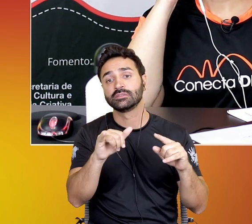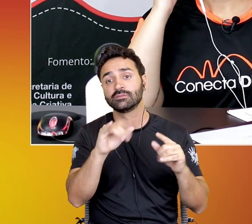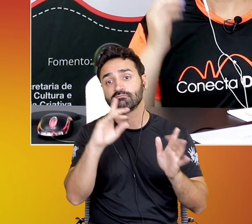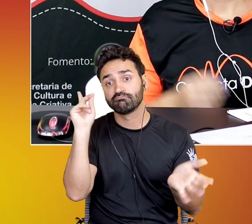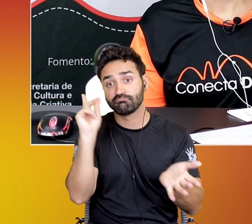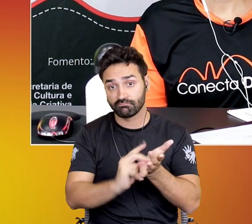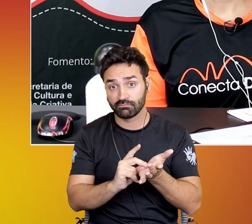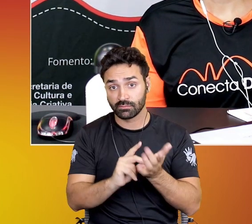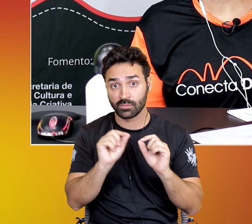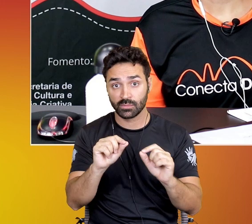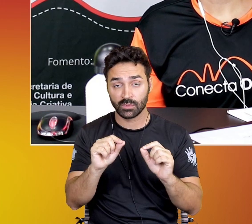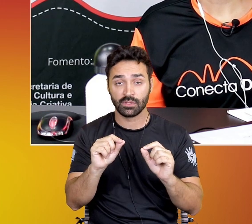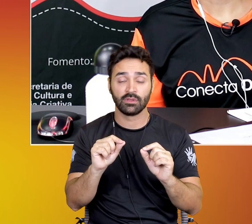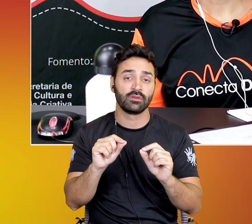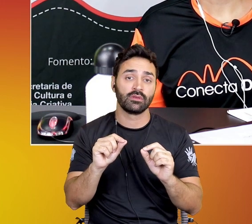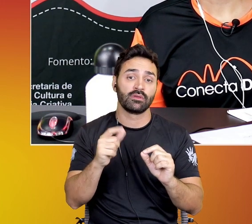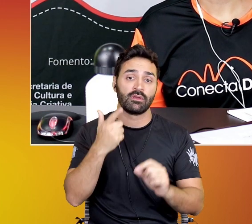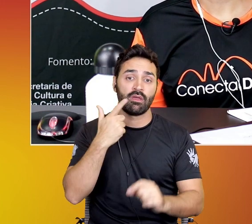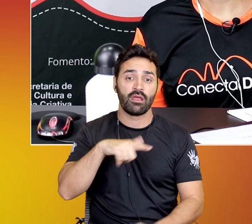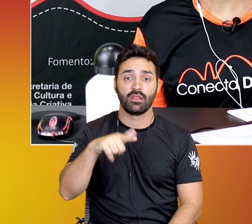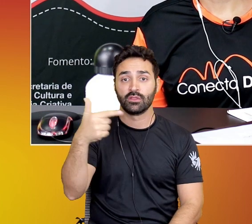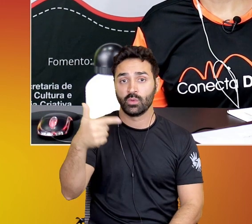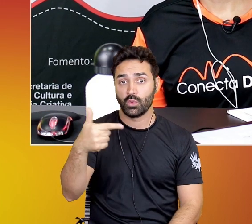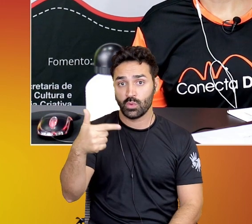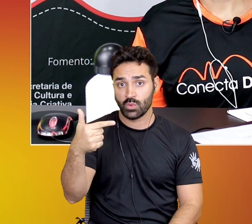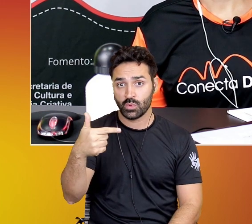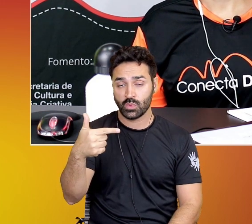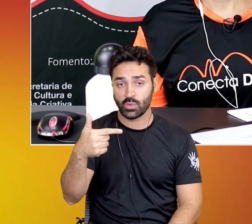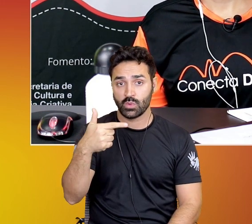uma segunda língua que todo mundo